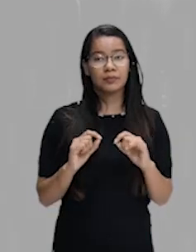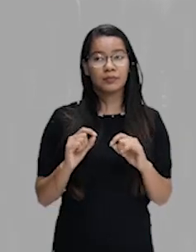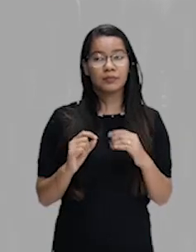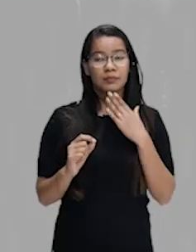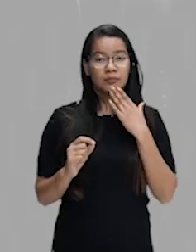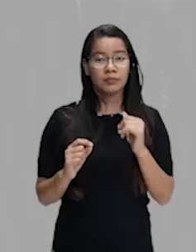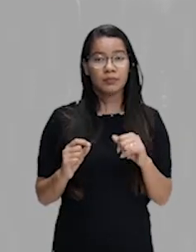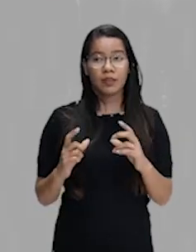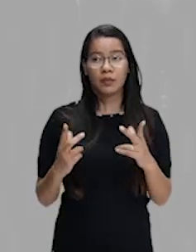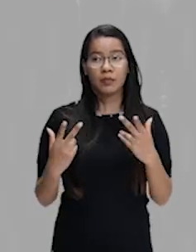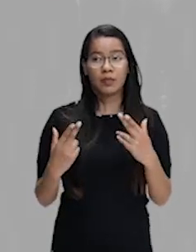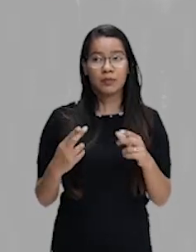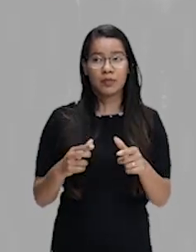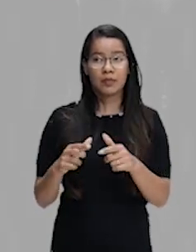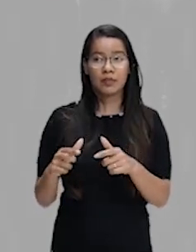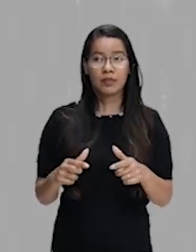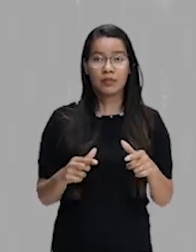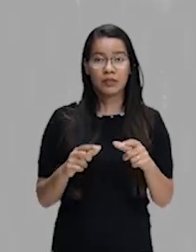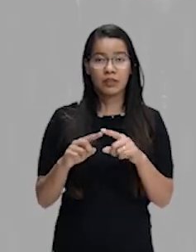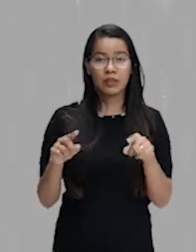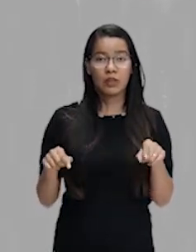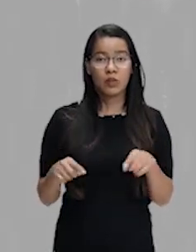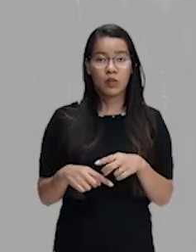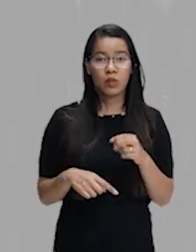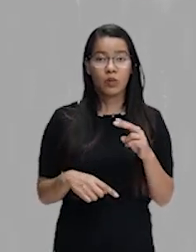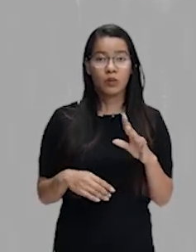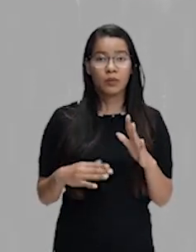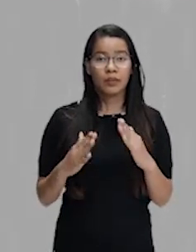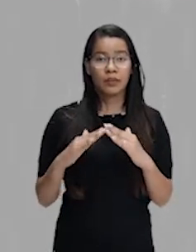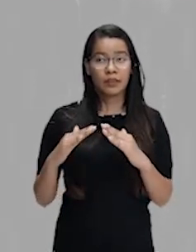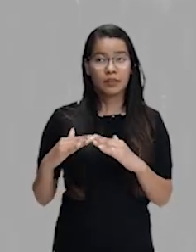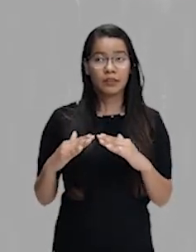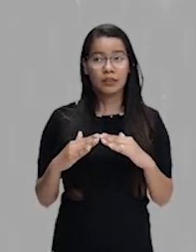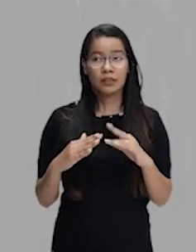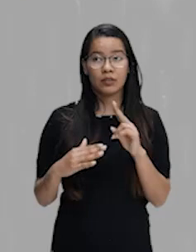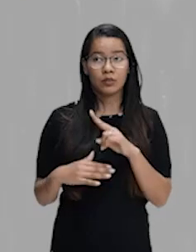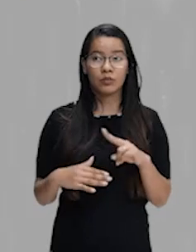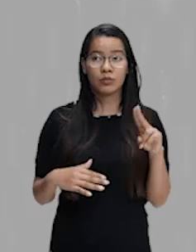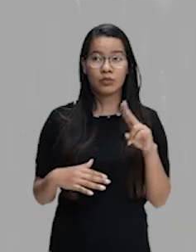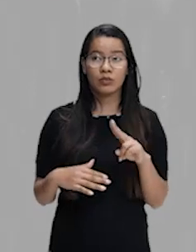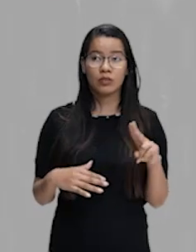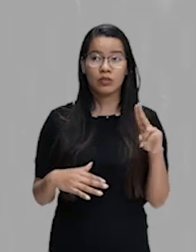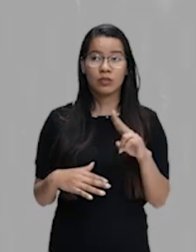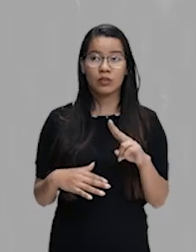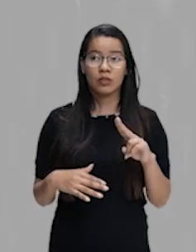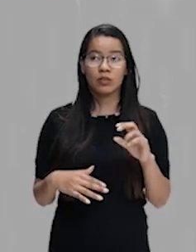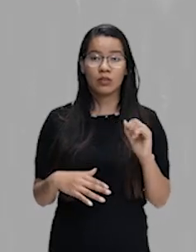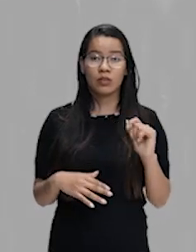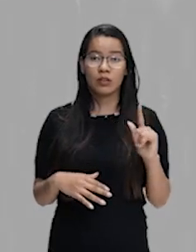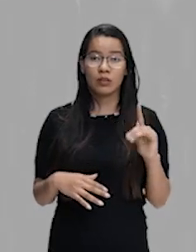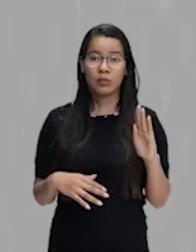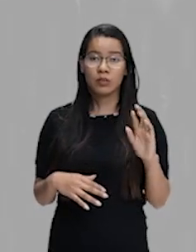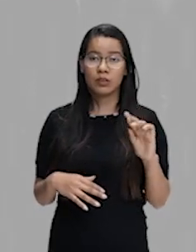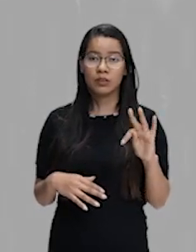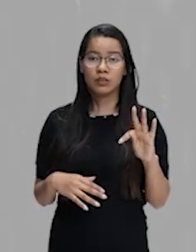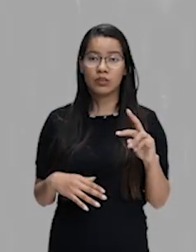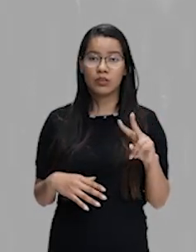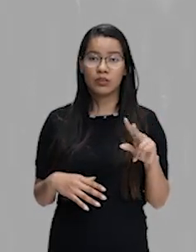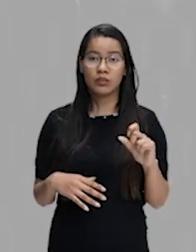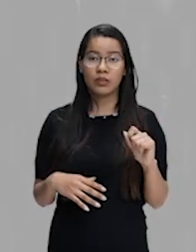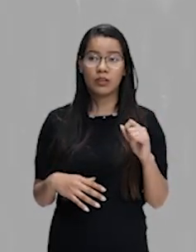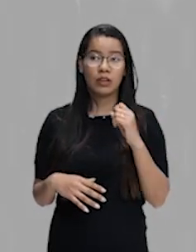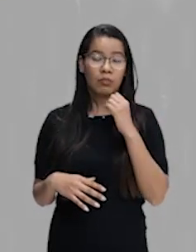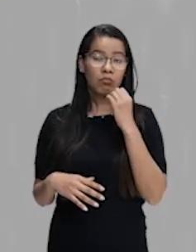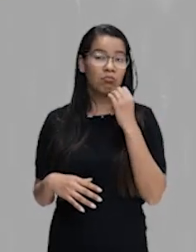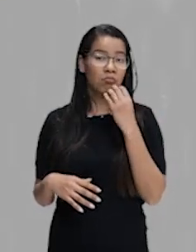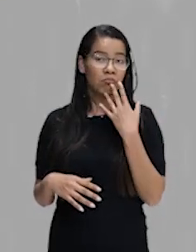mesma sala ou a mesma casa, residência, e utilizam aquilo de maneira colaborativa. Entendeu? É uma